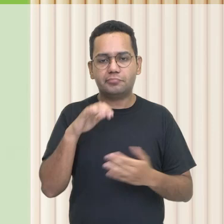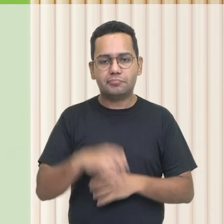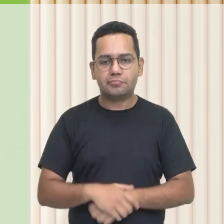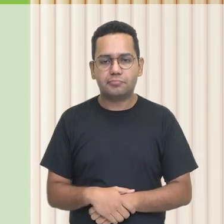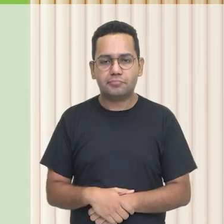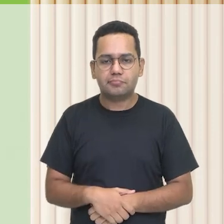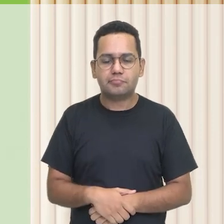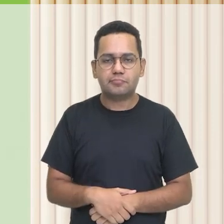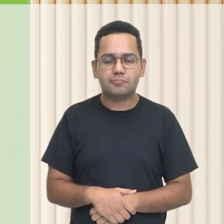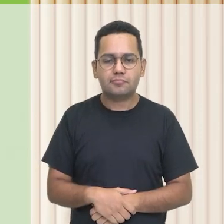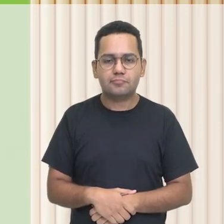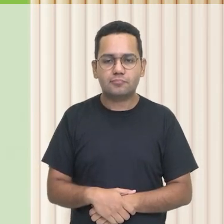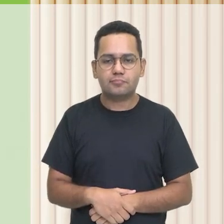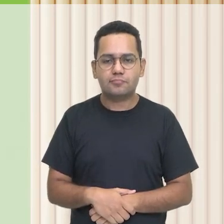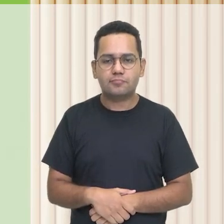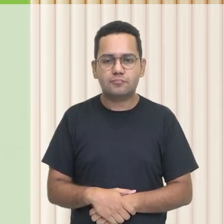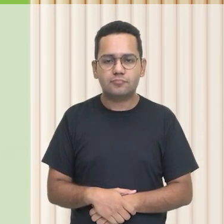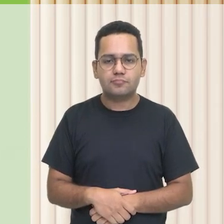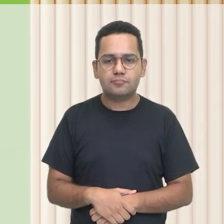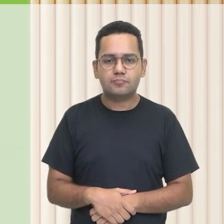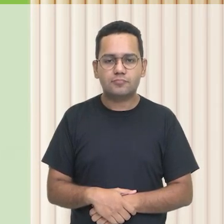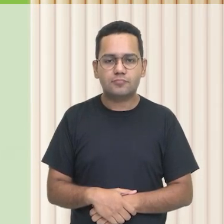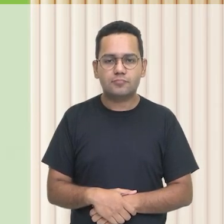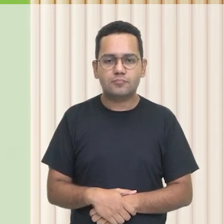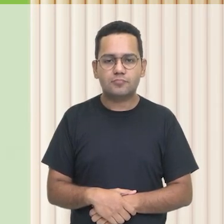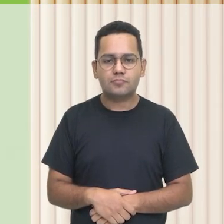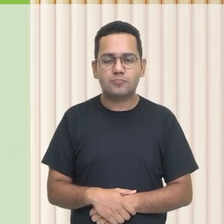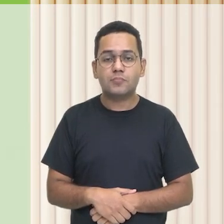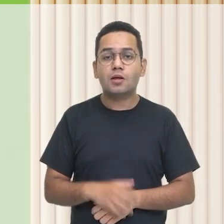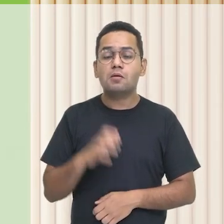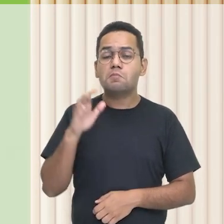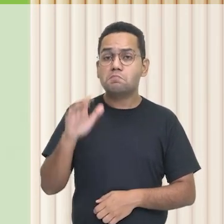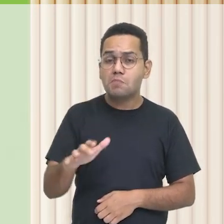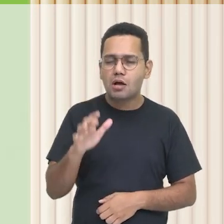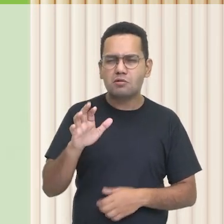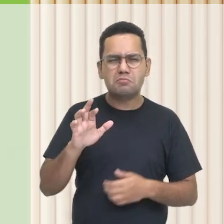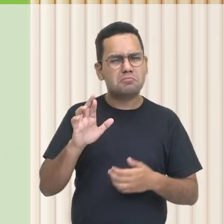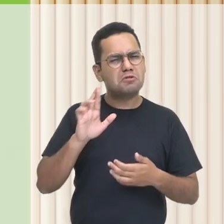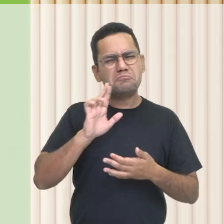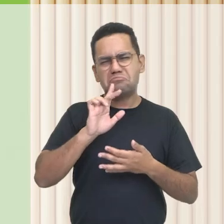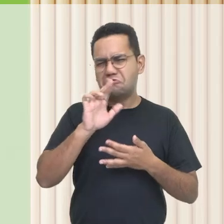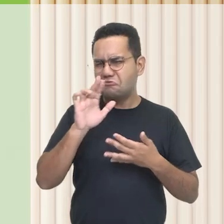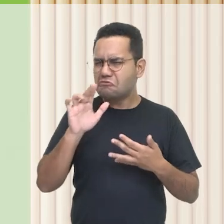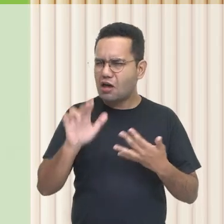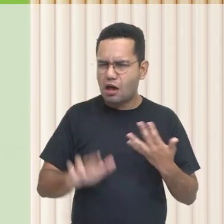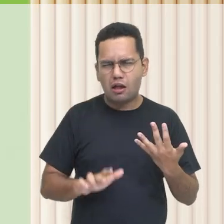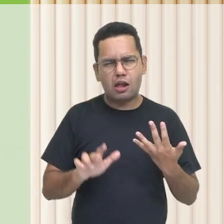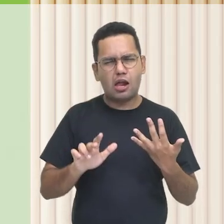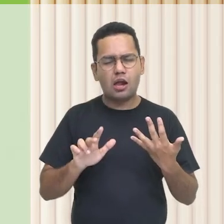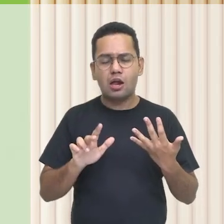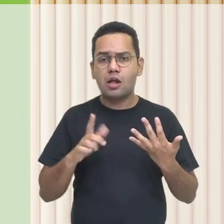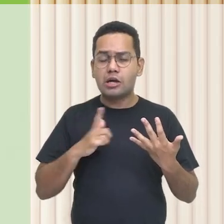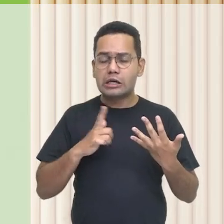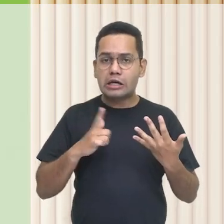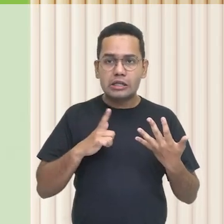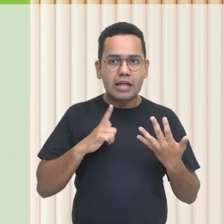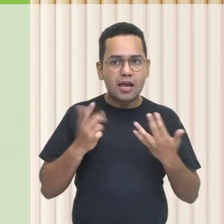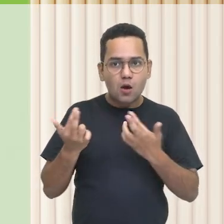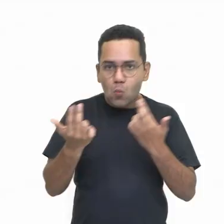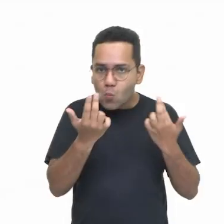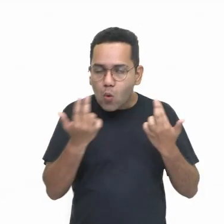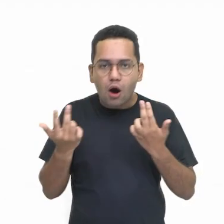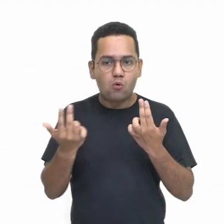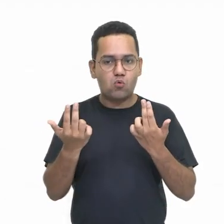de vários de um de vários indivíduos de uma mesma espécie melhor dizendo E vão compor a população vamos